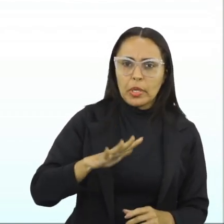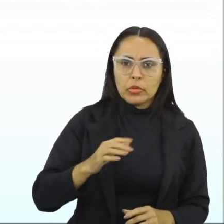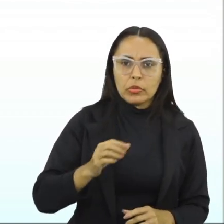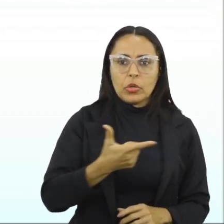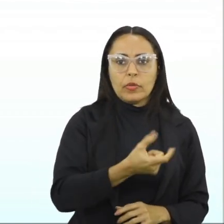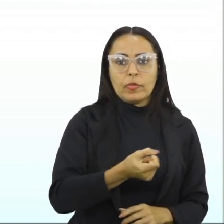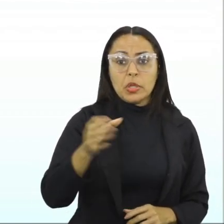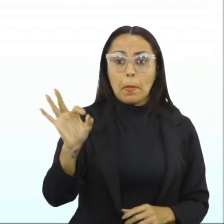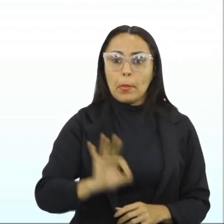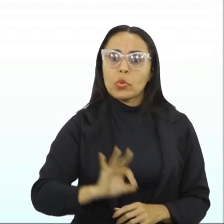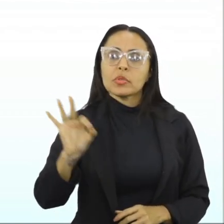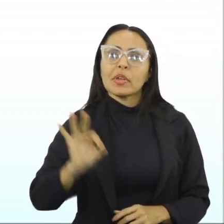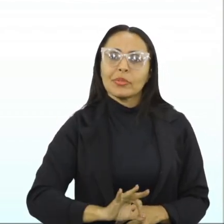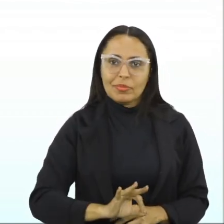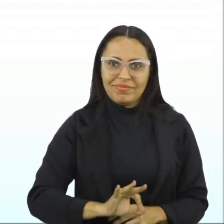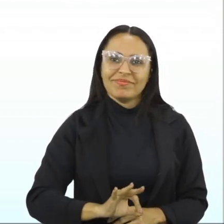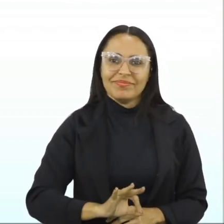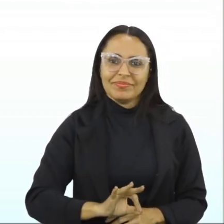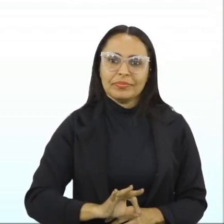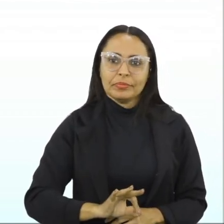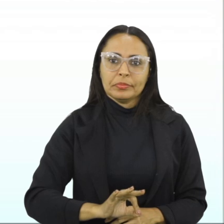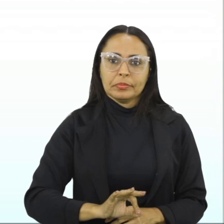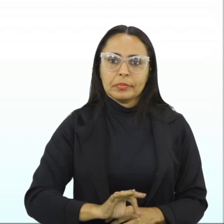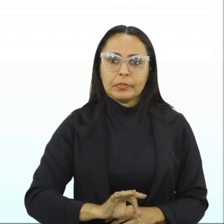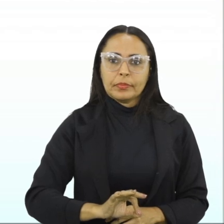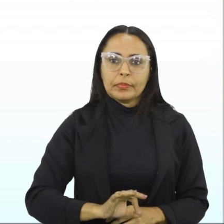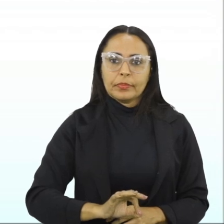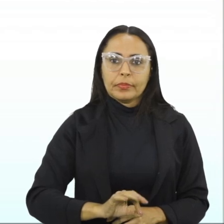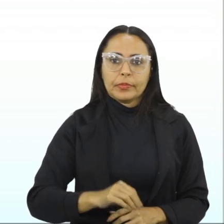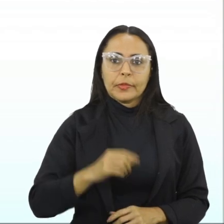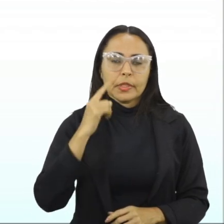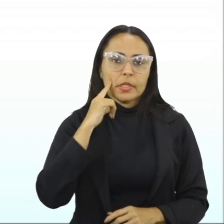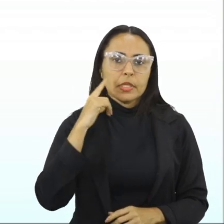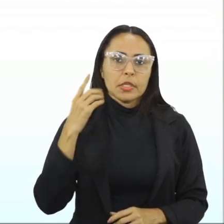menos 20% são os